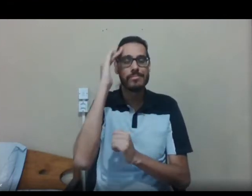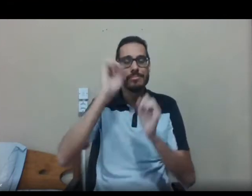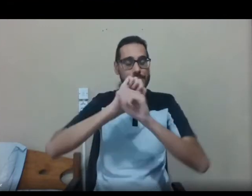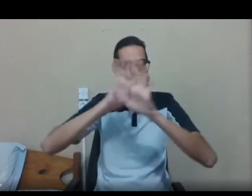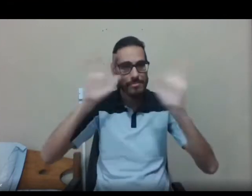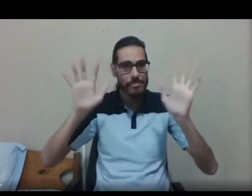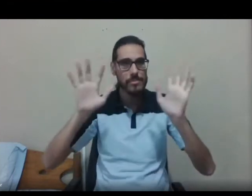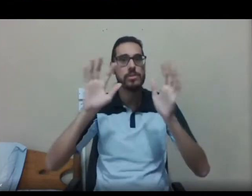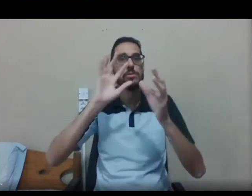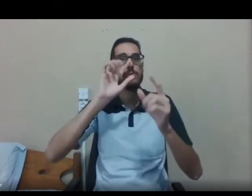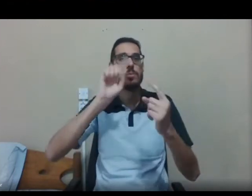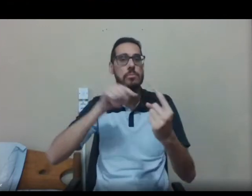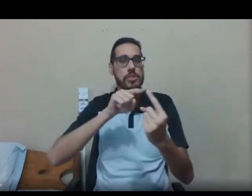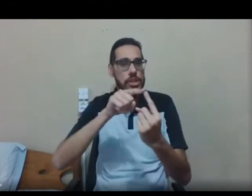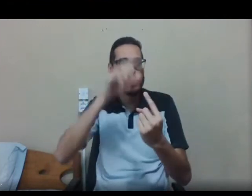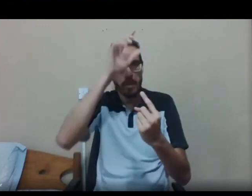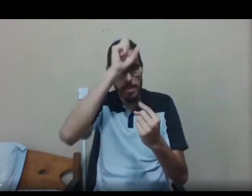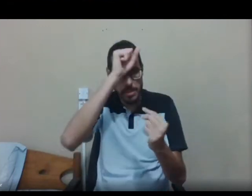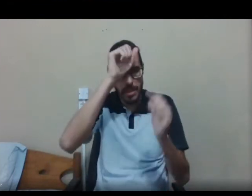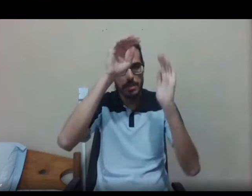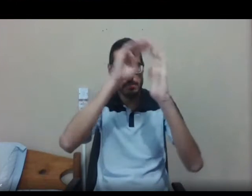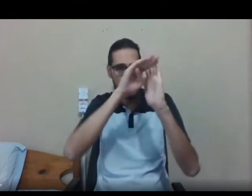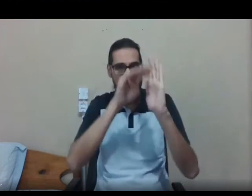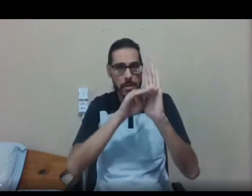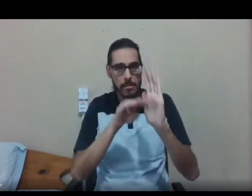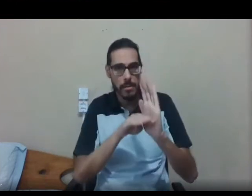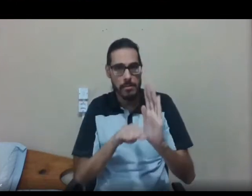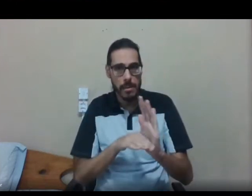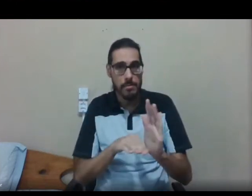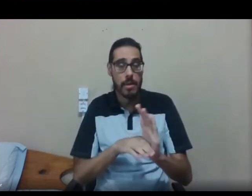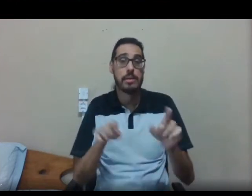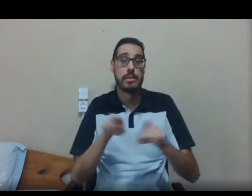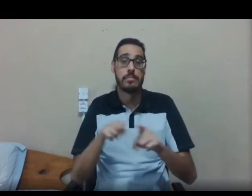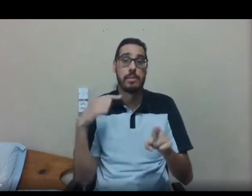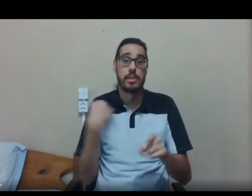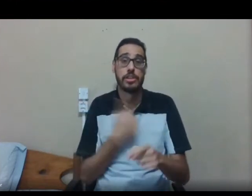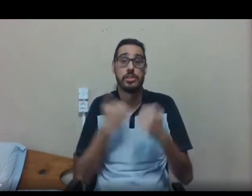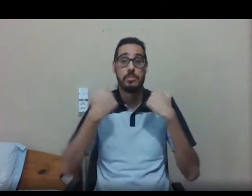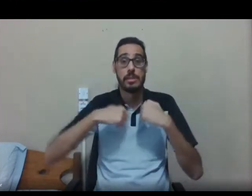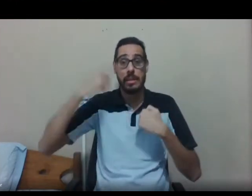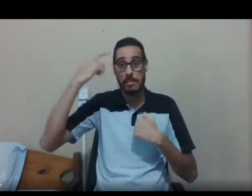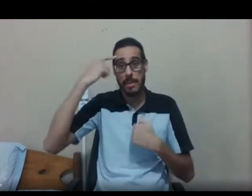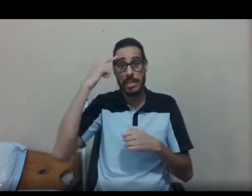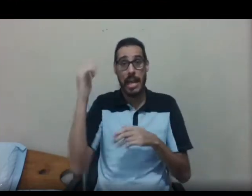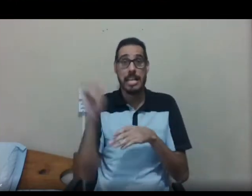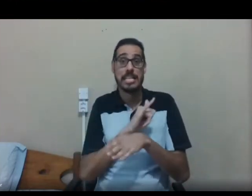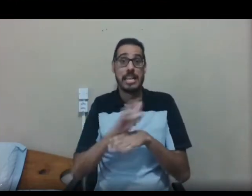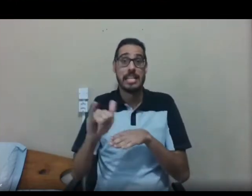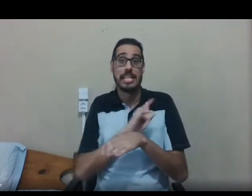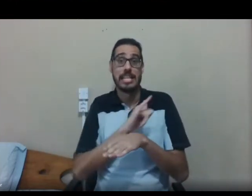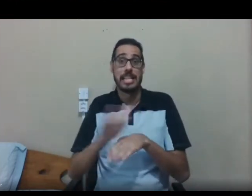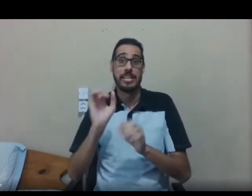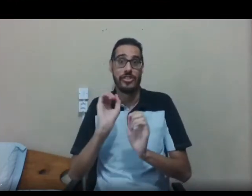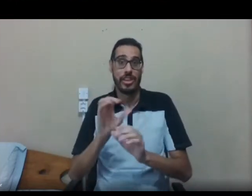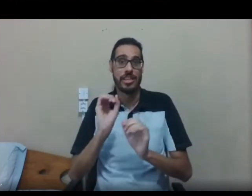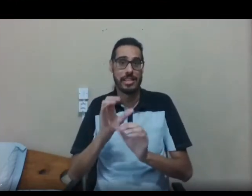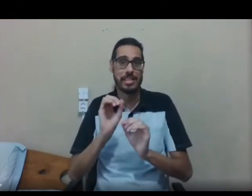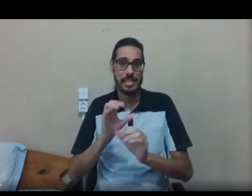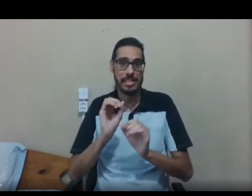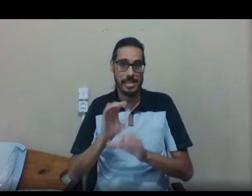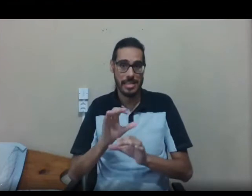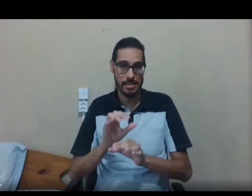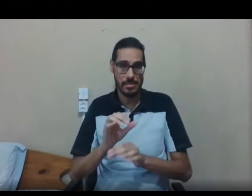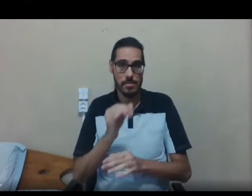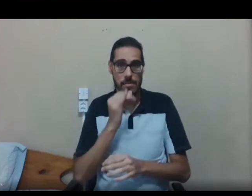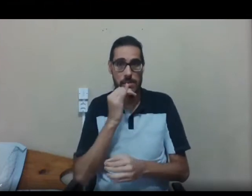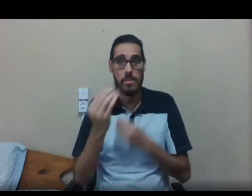aí, item por item, não é? Que a nosso ver, contribui bastante nesse processo. E